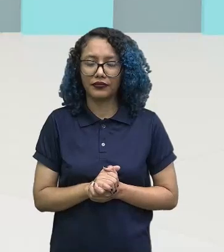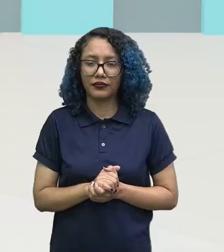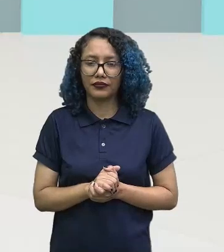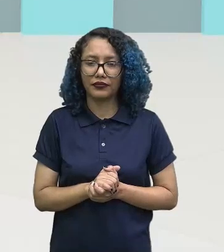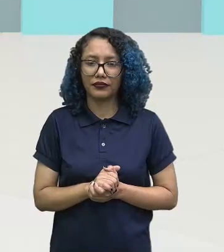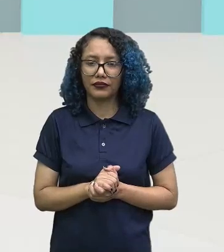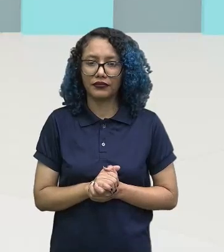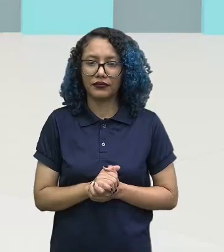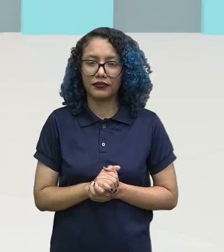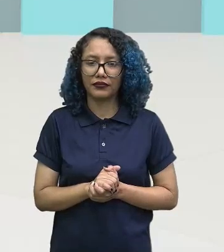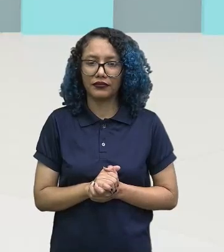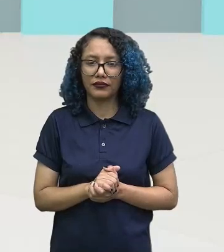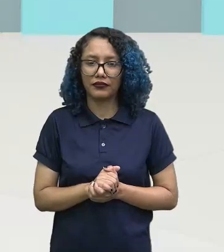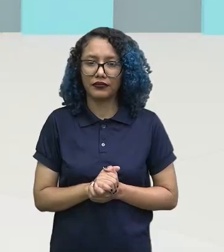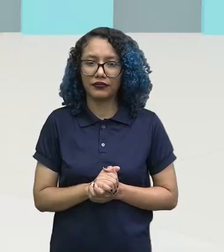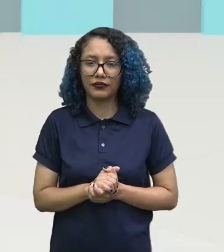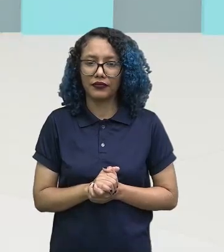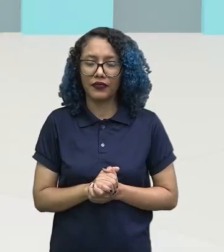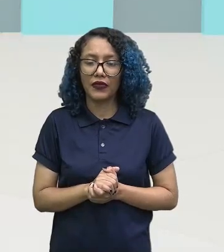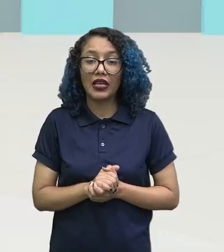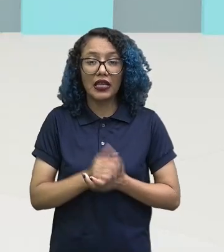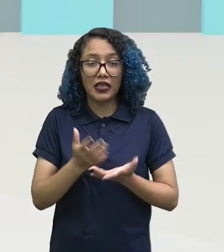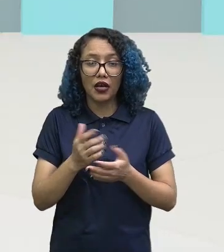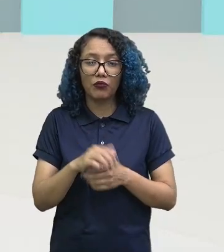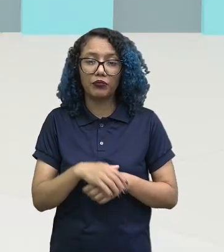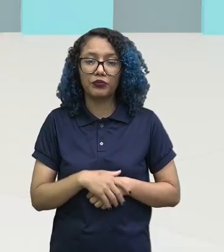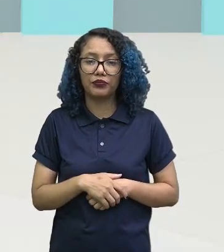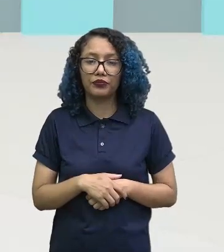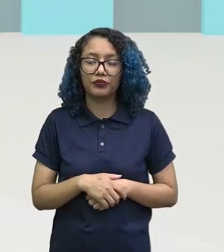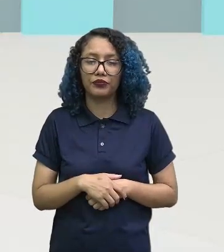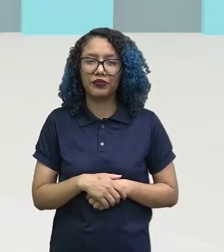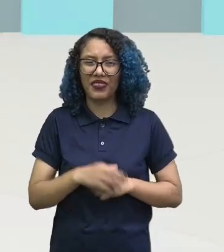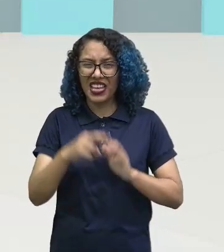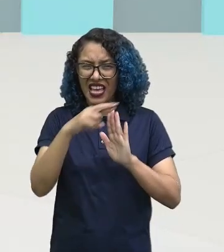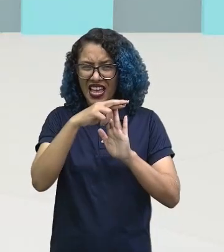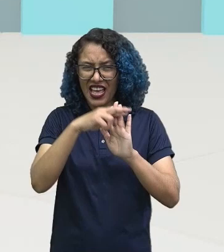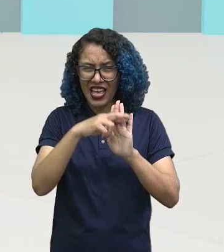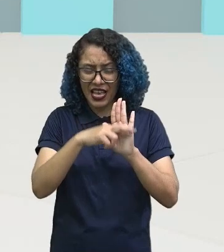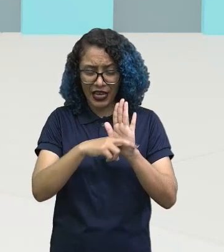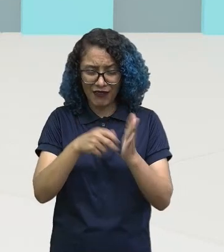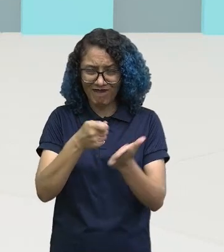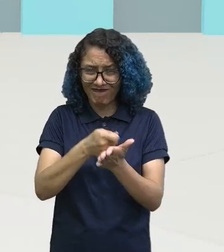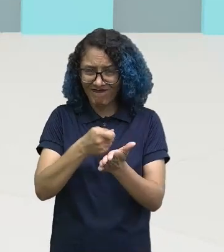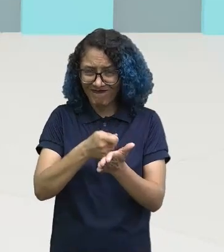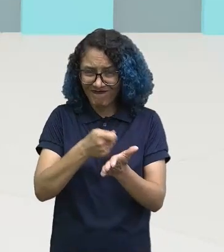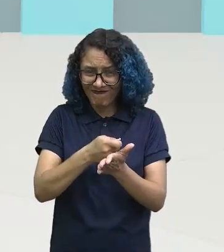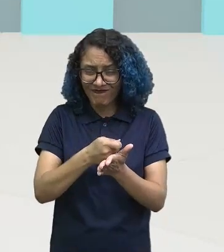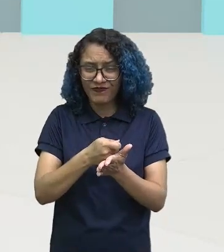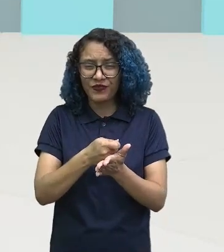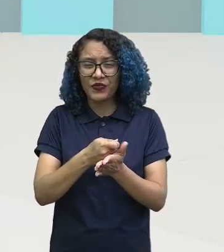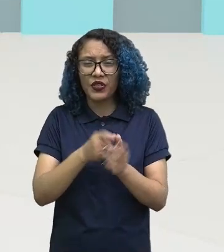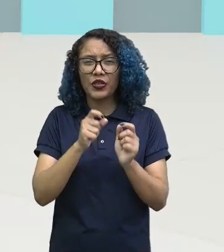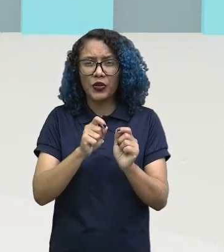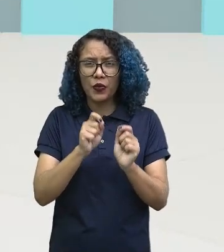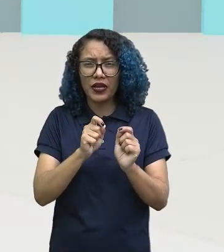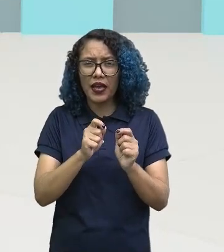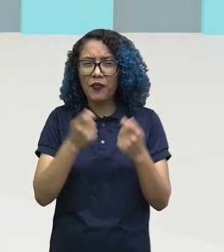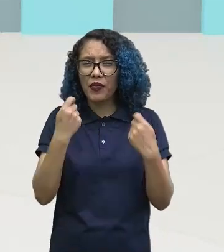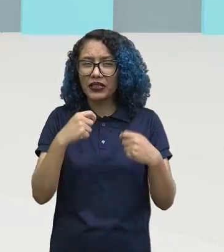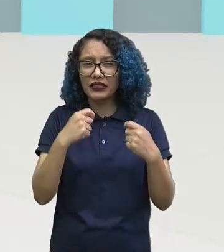no balé clássico, exigiu-se, então, as regras eram tão rígidas que existia o corpo